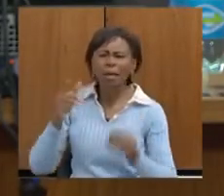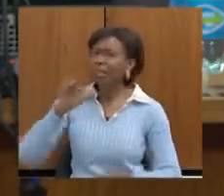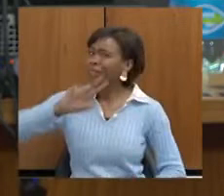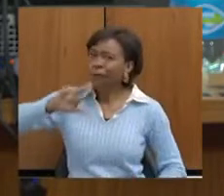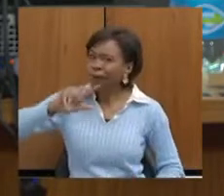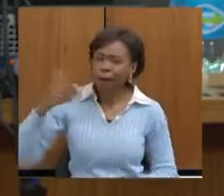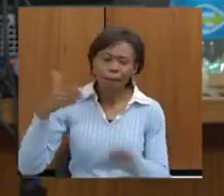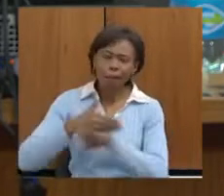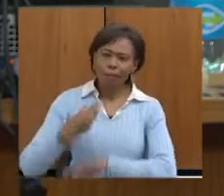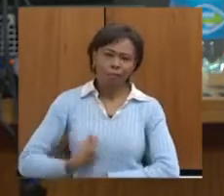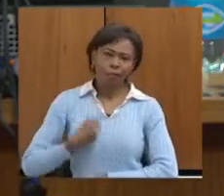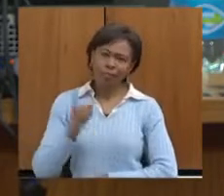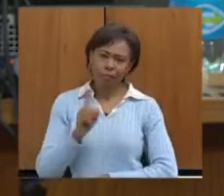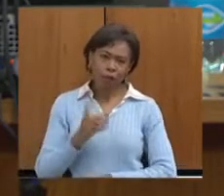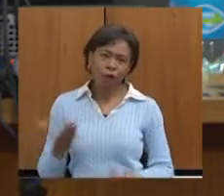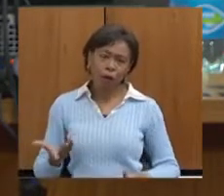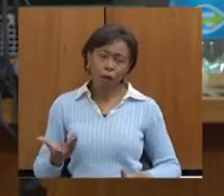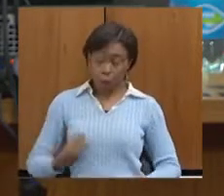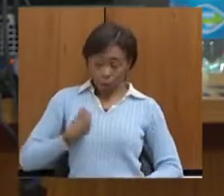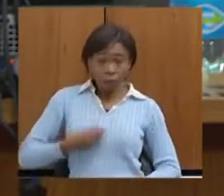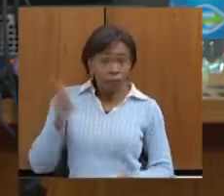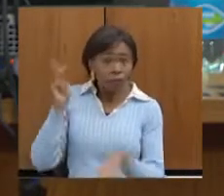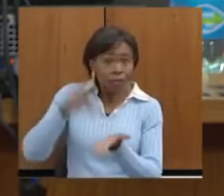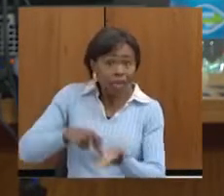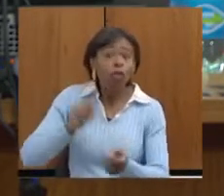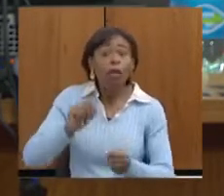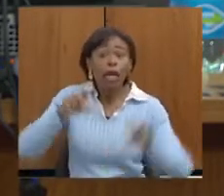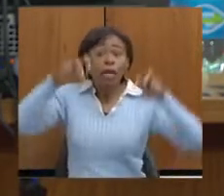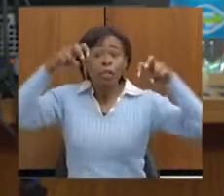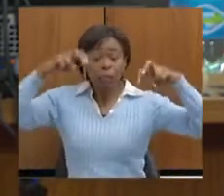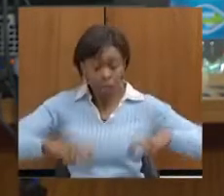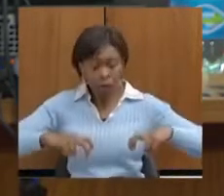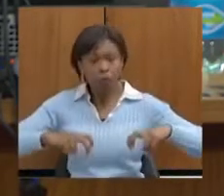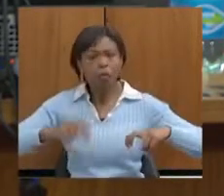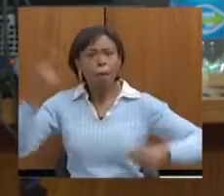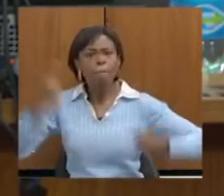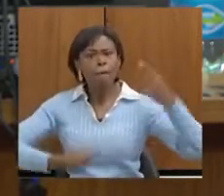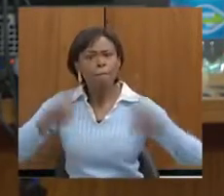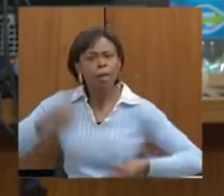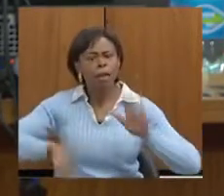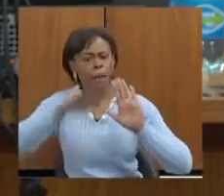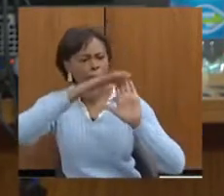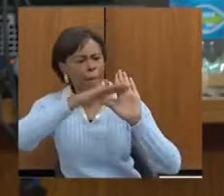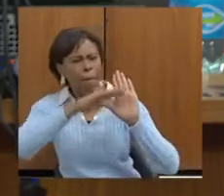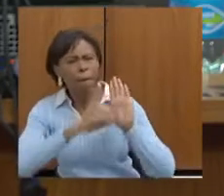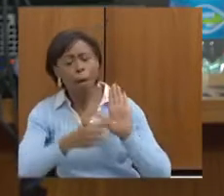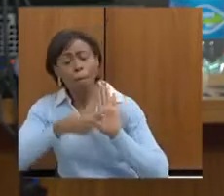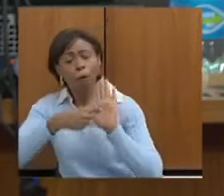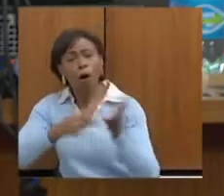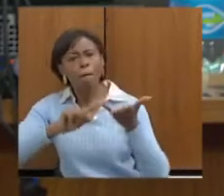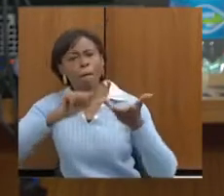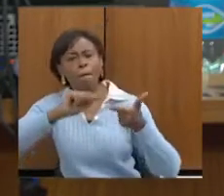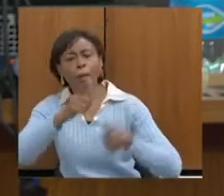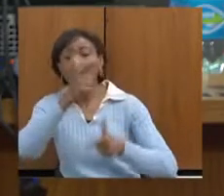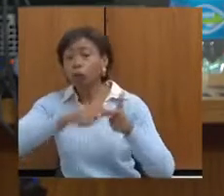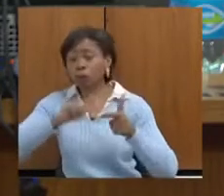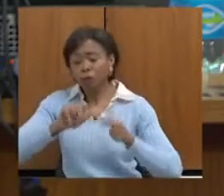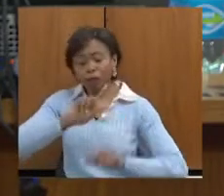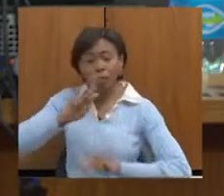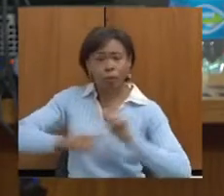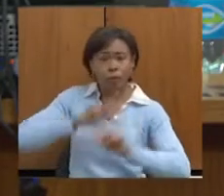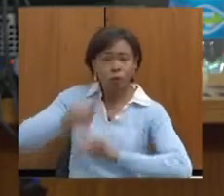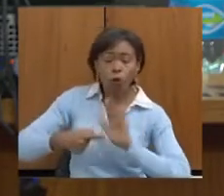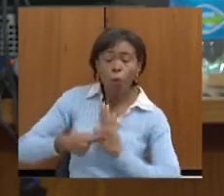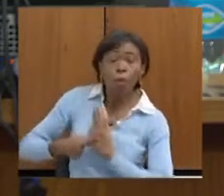participação participação é estar sentado numa mesa discutindo as pautas levando os problemas da nossa comunidade eu